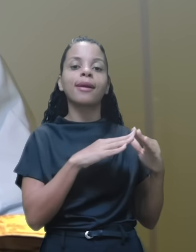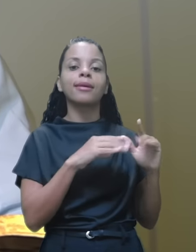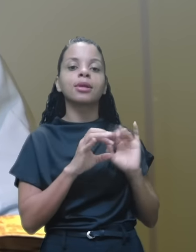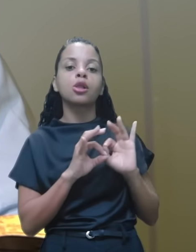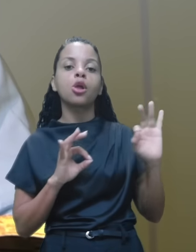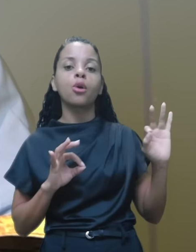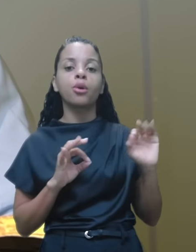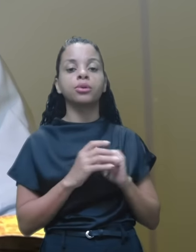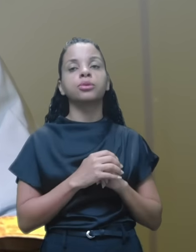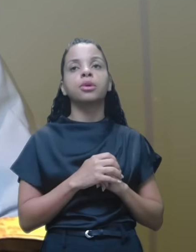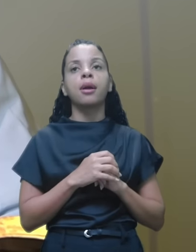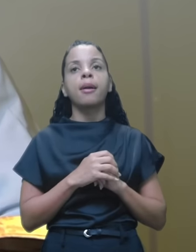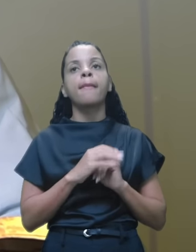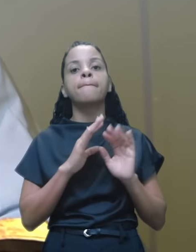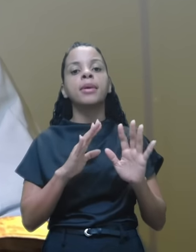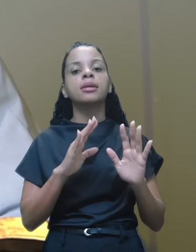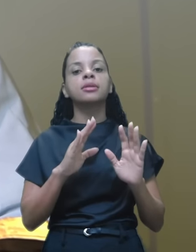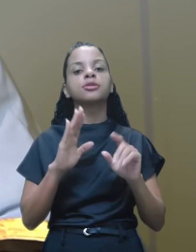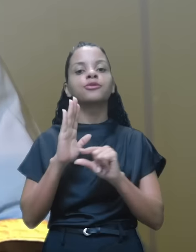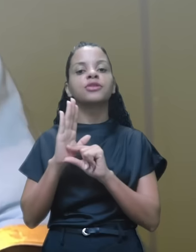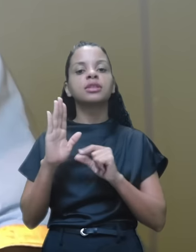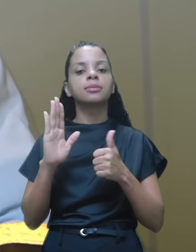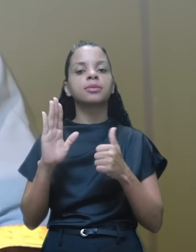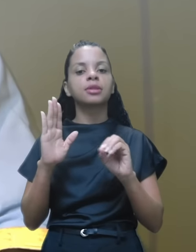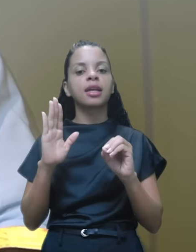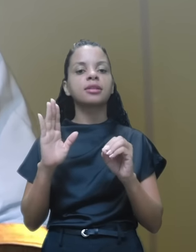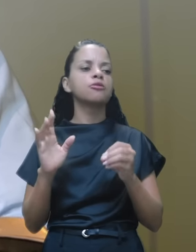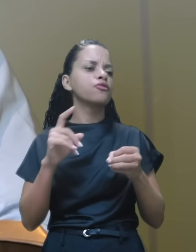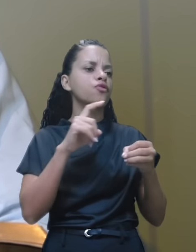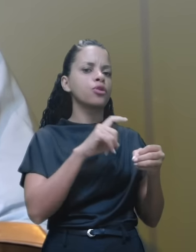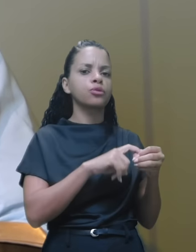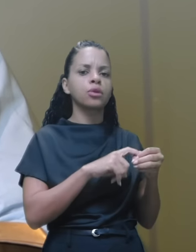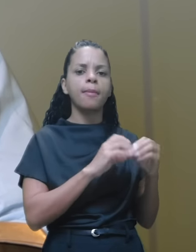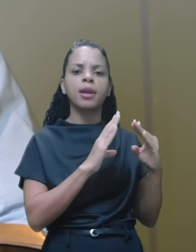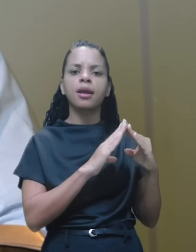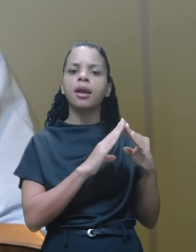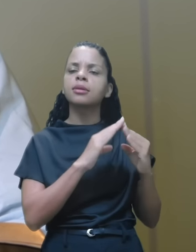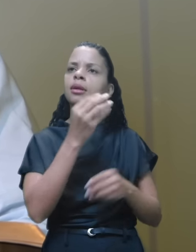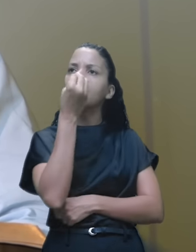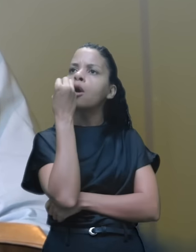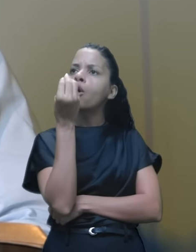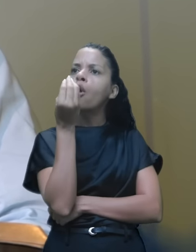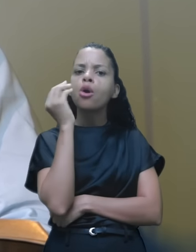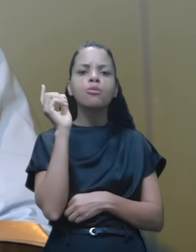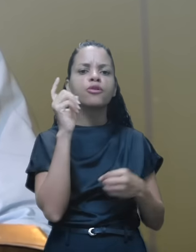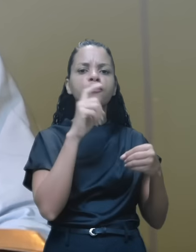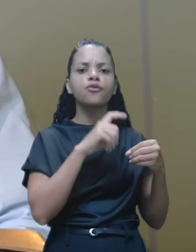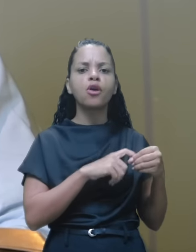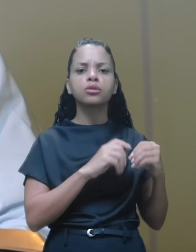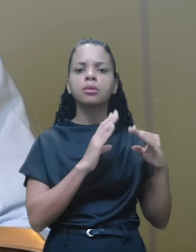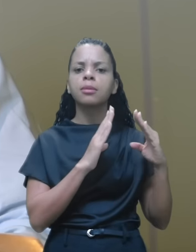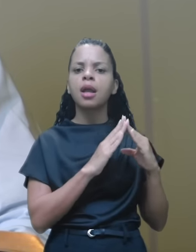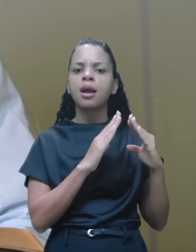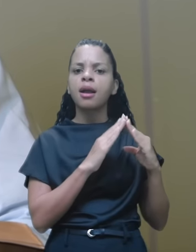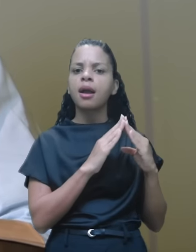20, versículo 10, diz que eles voltaram para casa, gente, como voltar para casa depois de uma revelação tão grande? Os